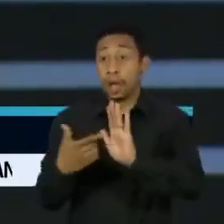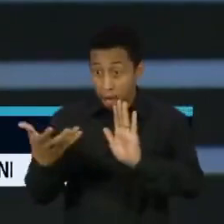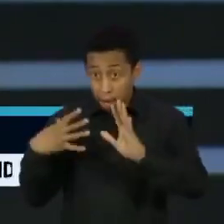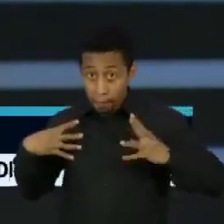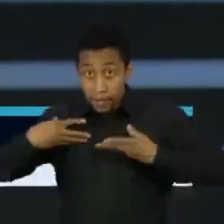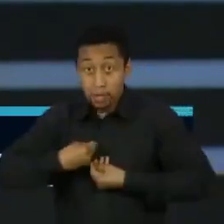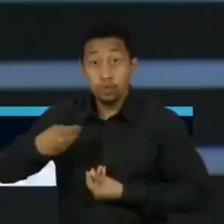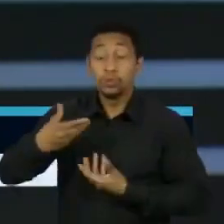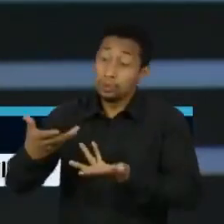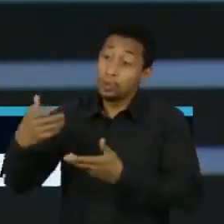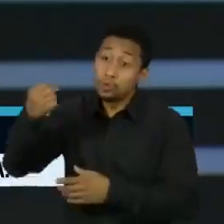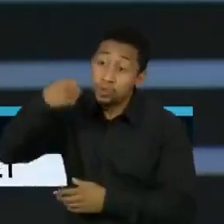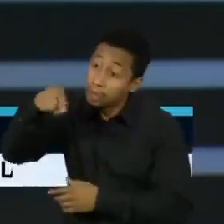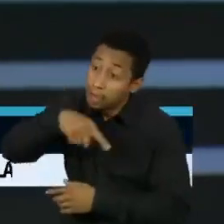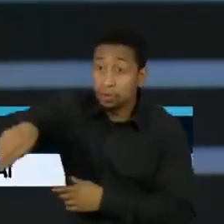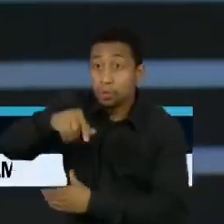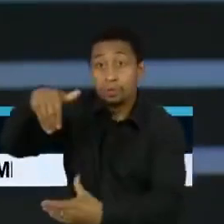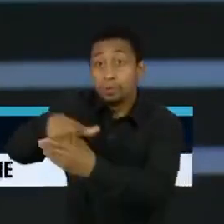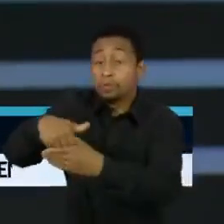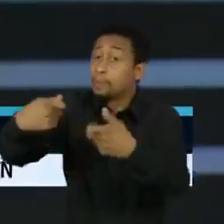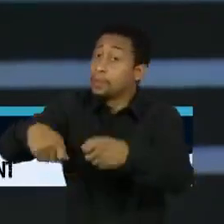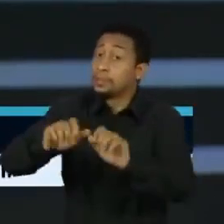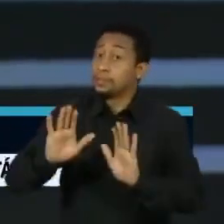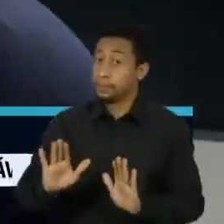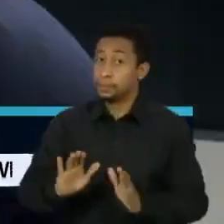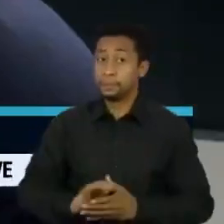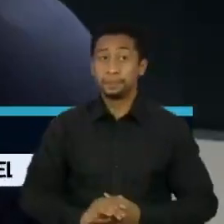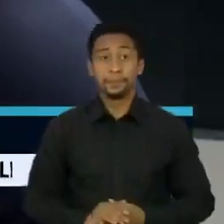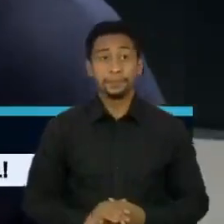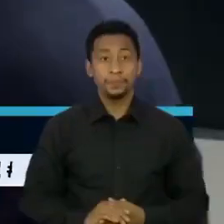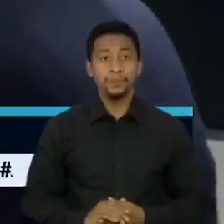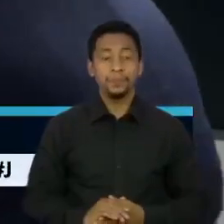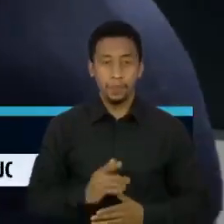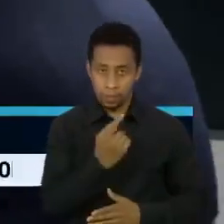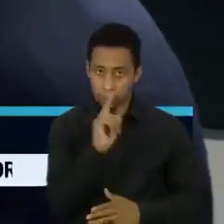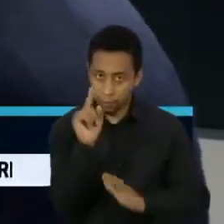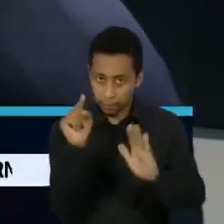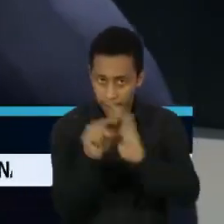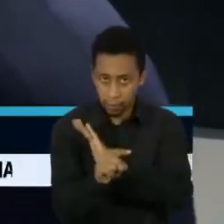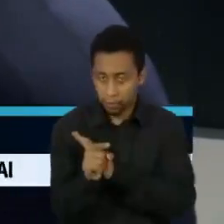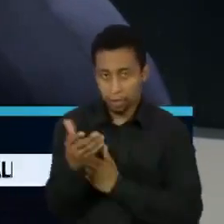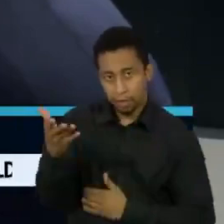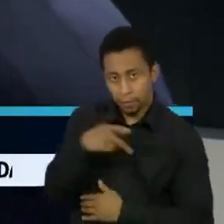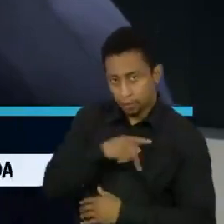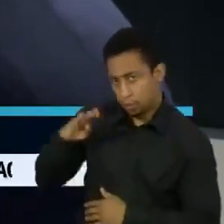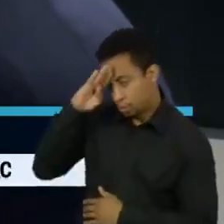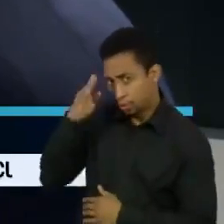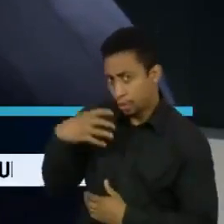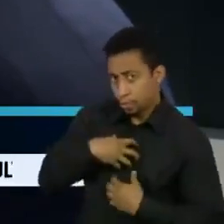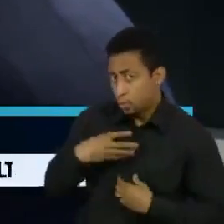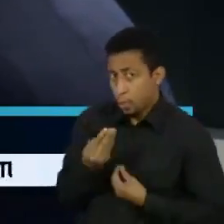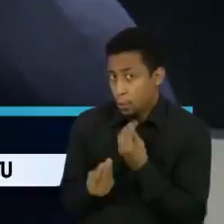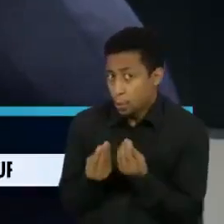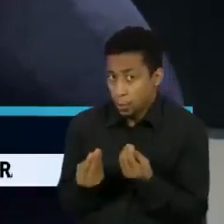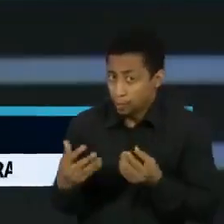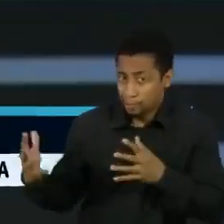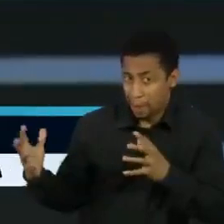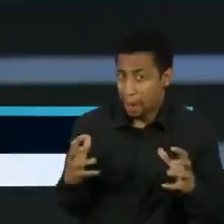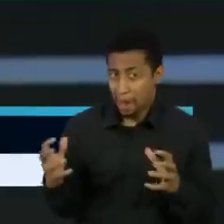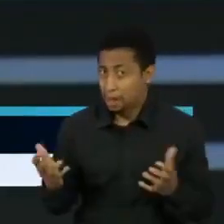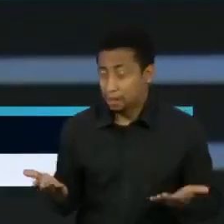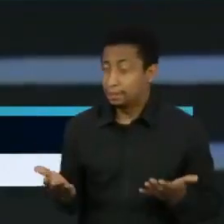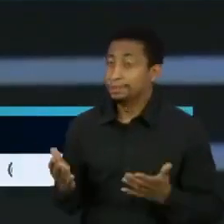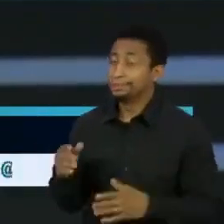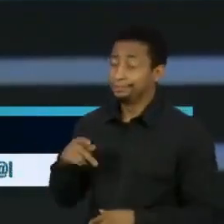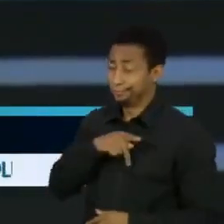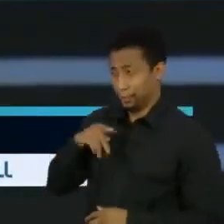Ministro dos senadores tem que cumprir sua transmissão funcionam só isso só pra gente finalizar rapidamente como é que fica a imagem do presidente aí bolsonaro em meias conflito